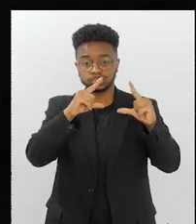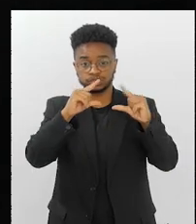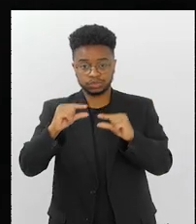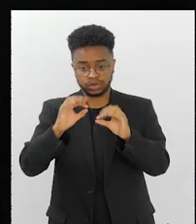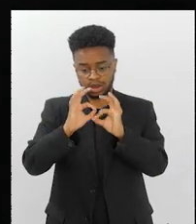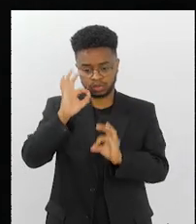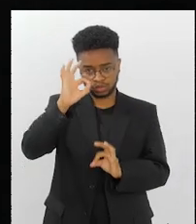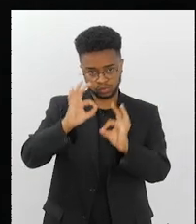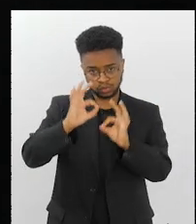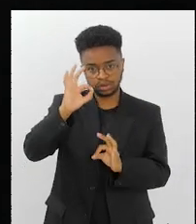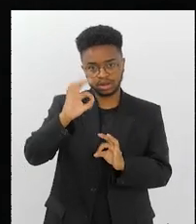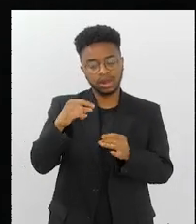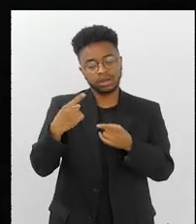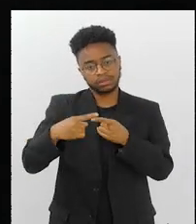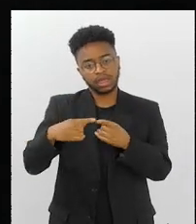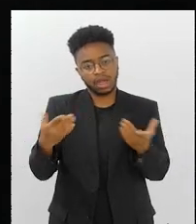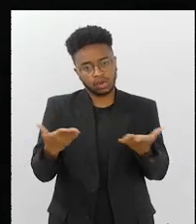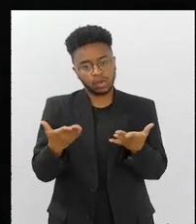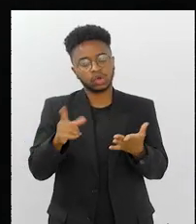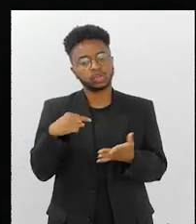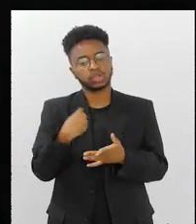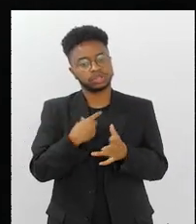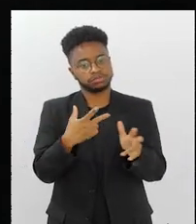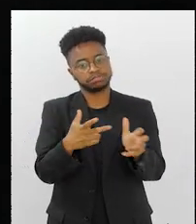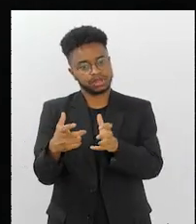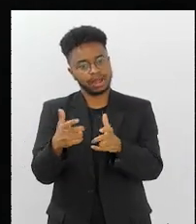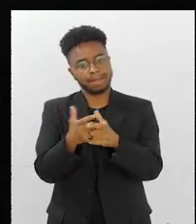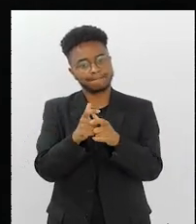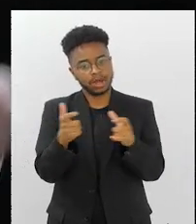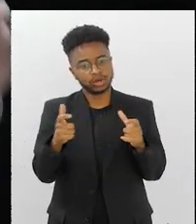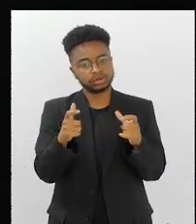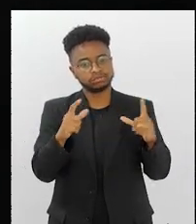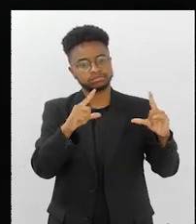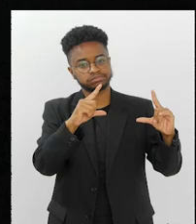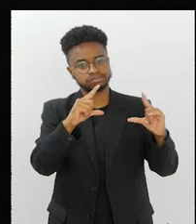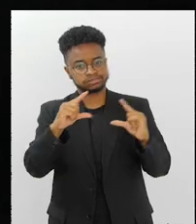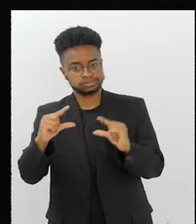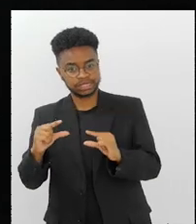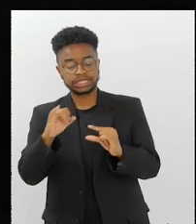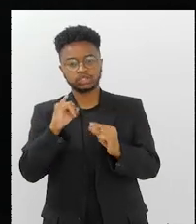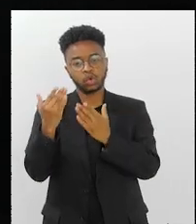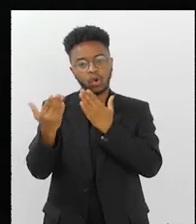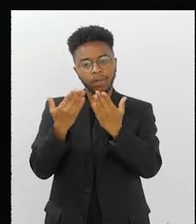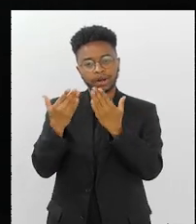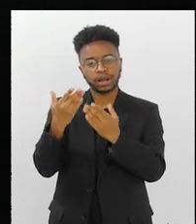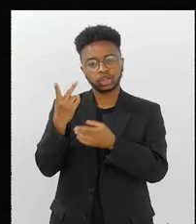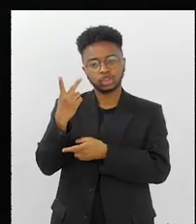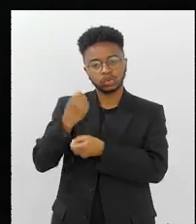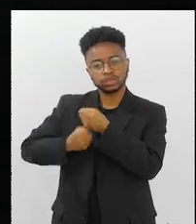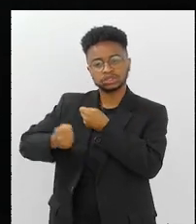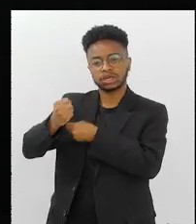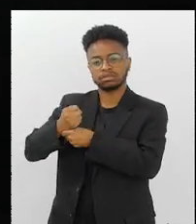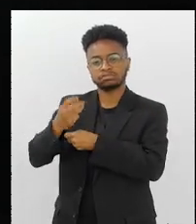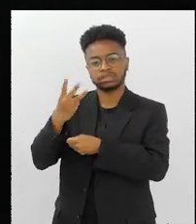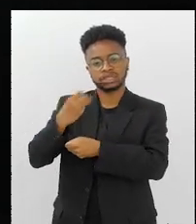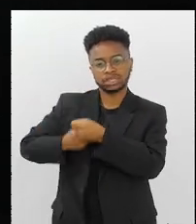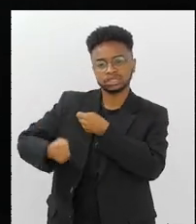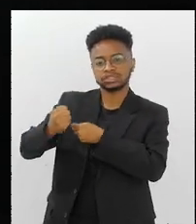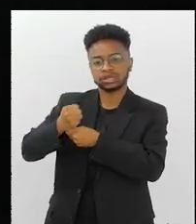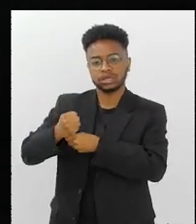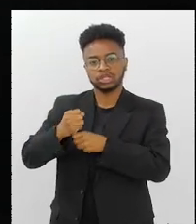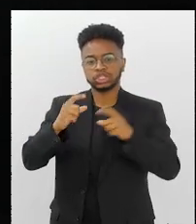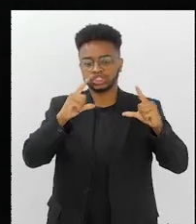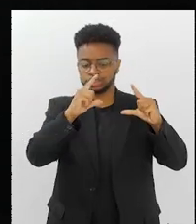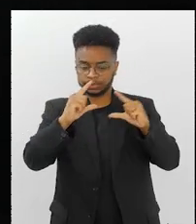diminuir o tamanho do tripé nos últimos anos a gente tem a grande maioria dos tripés menores se você for olhar nos últimos 2 3 anos os